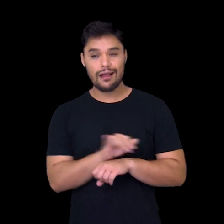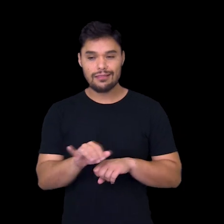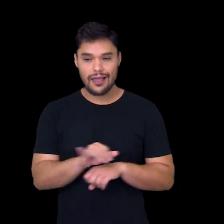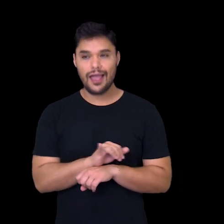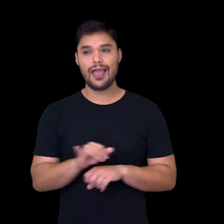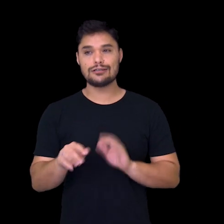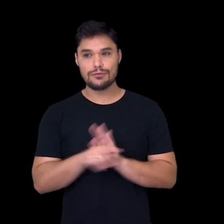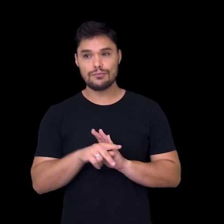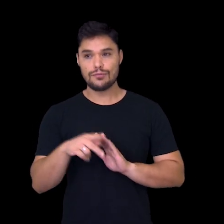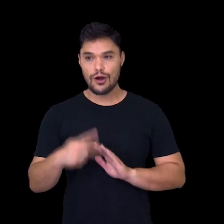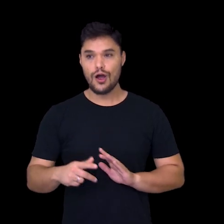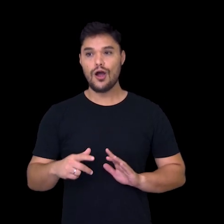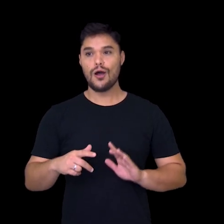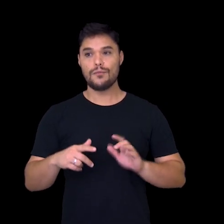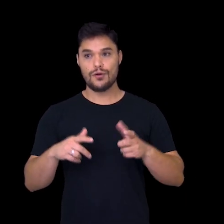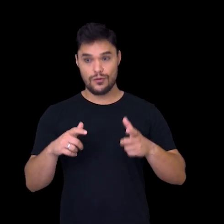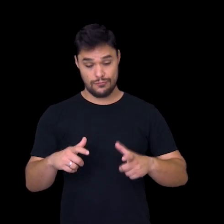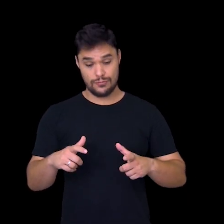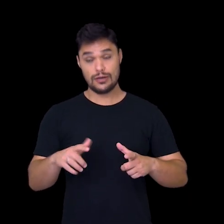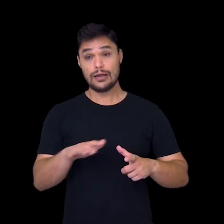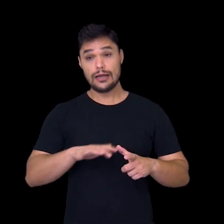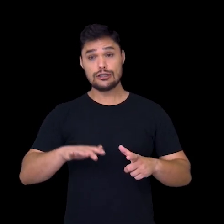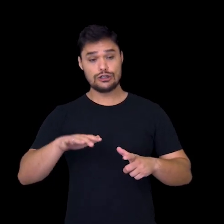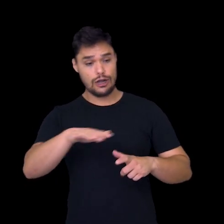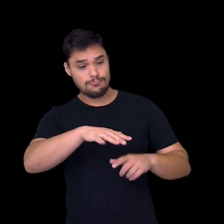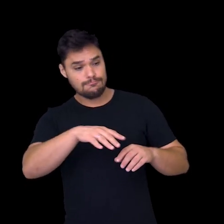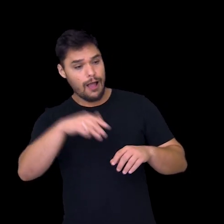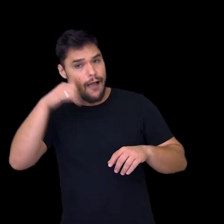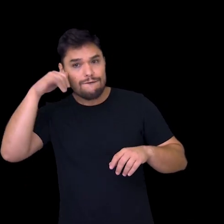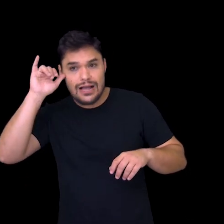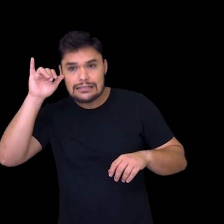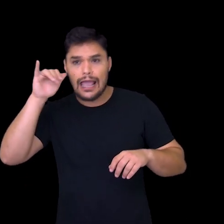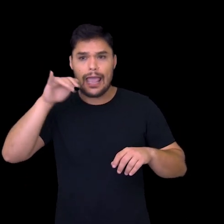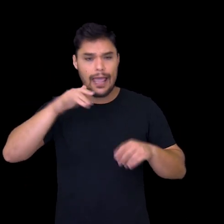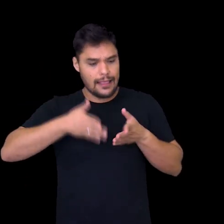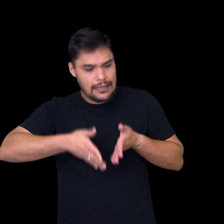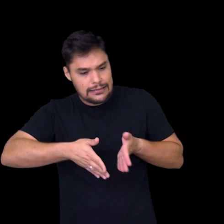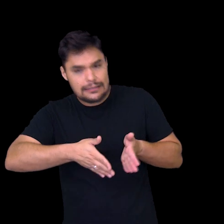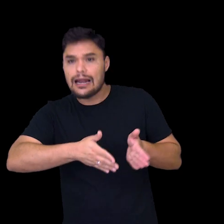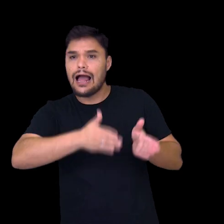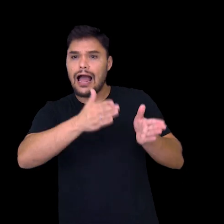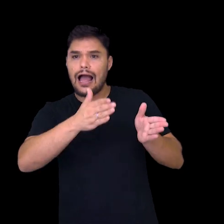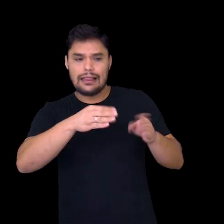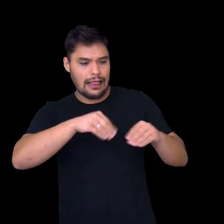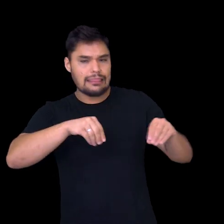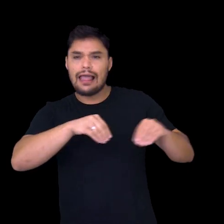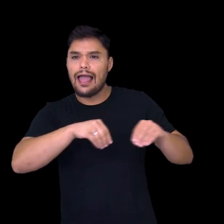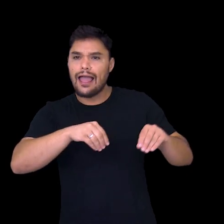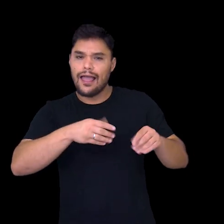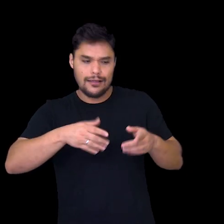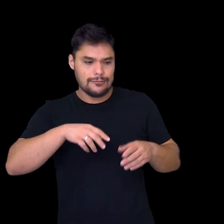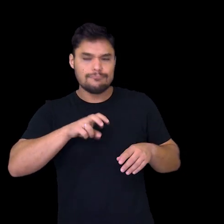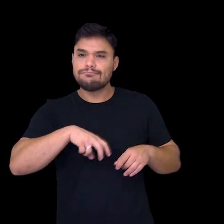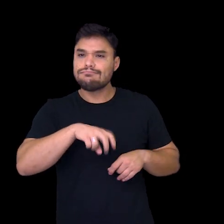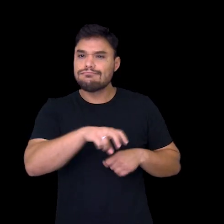muito específica desse lugar, porque é um lugar permeado de fazendas e estradas, muitas,